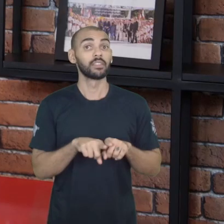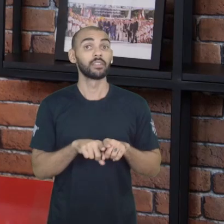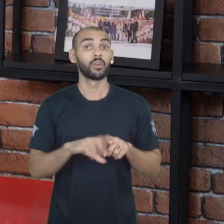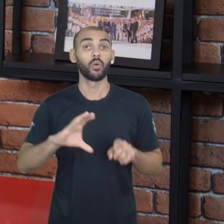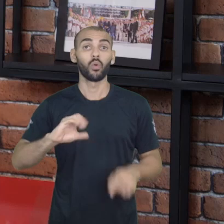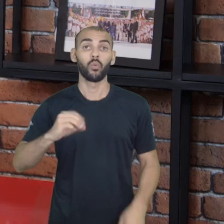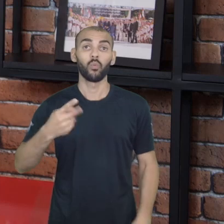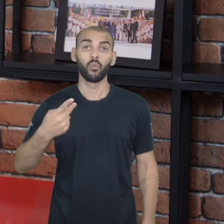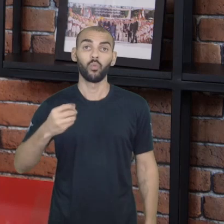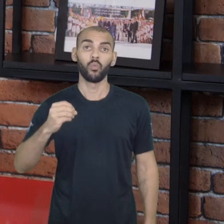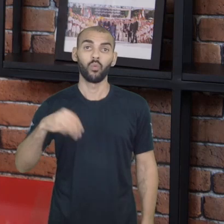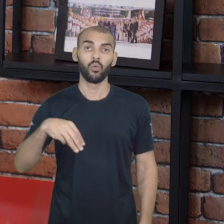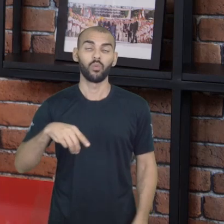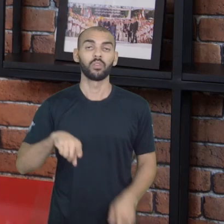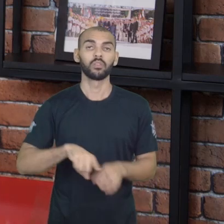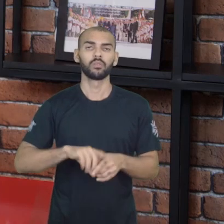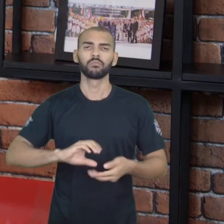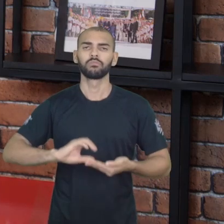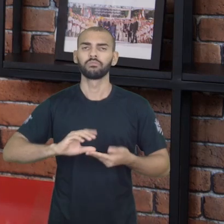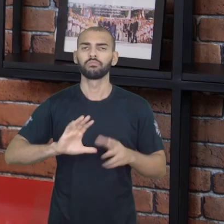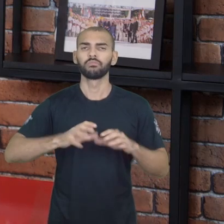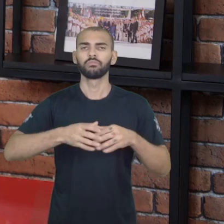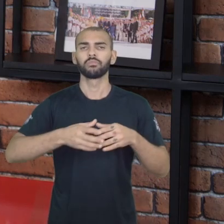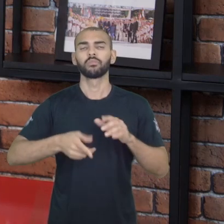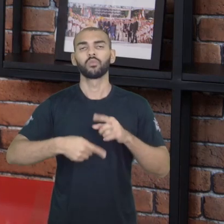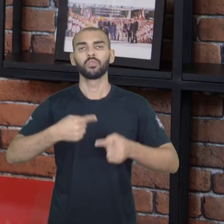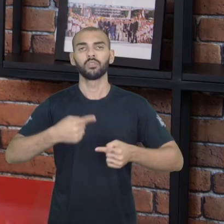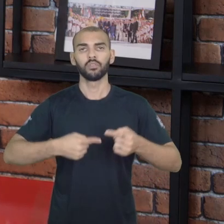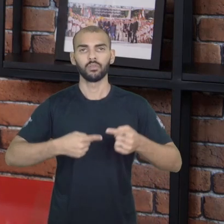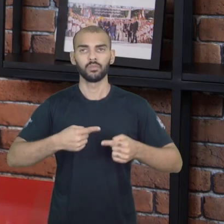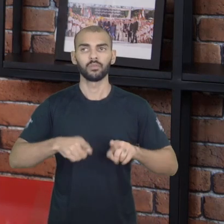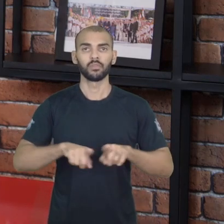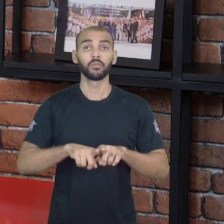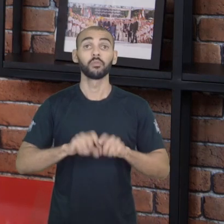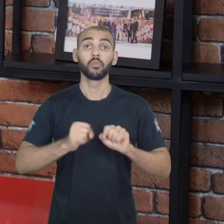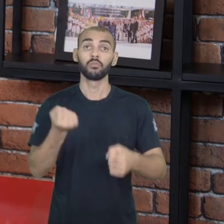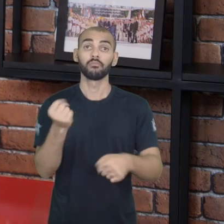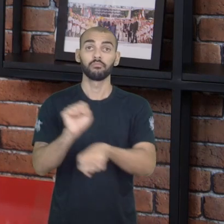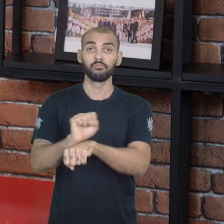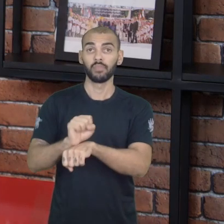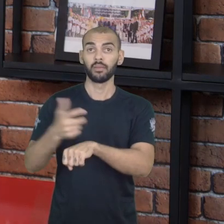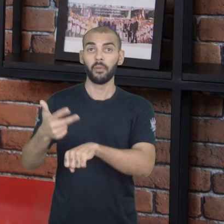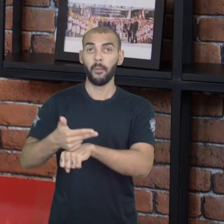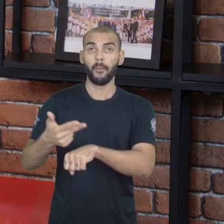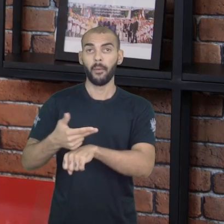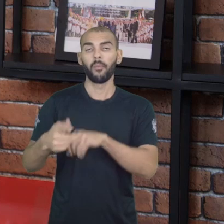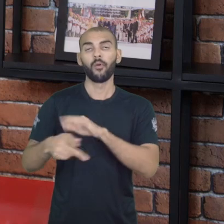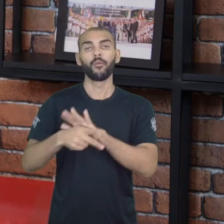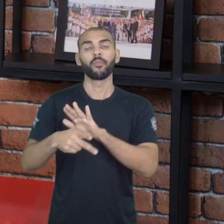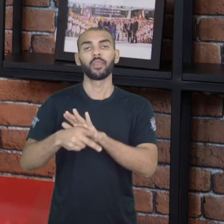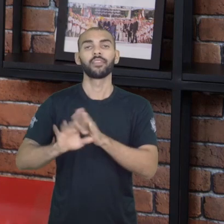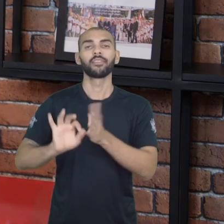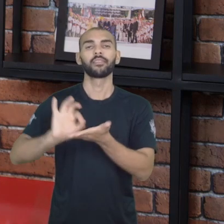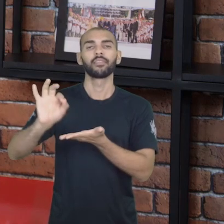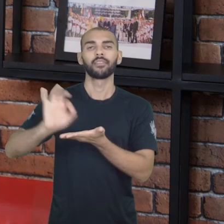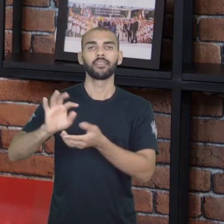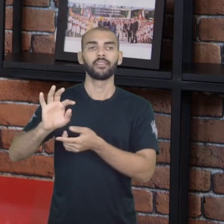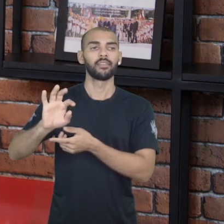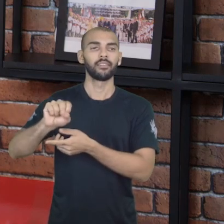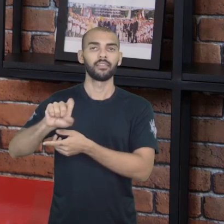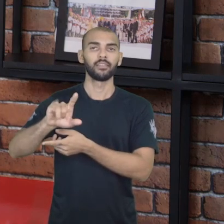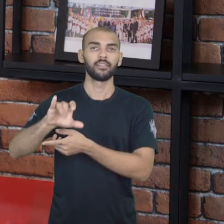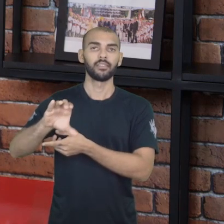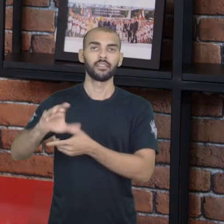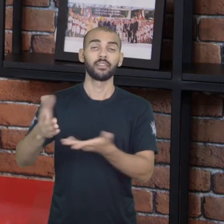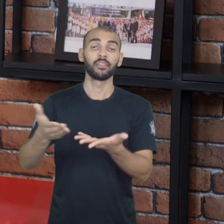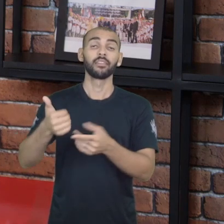Também na terça-feira, o Copom, Comitê de Política Monetária, indicou que pode interromper o ritmo de cortes da taxa Selic. Atualmente,